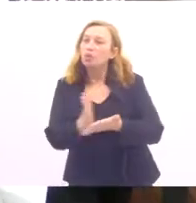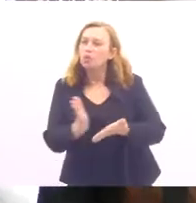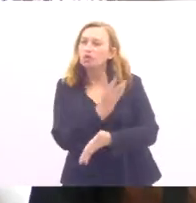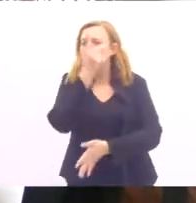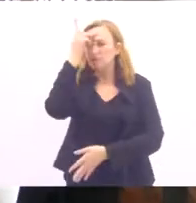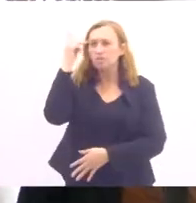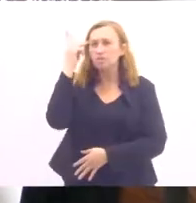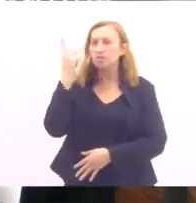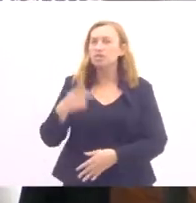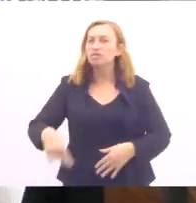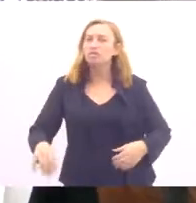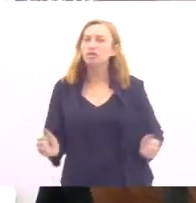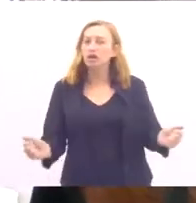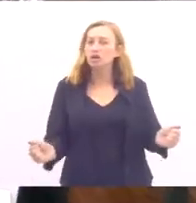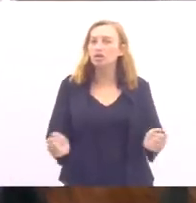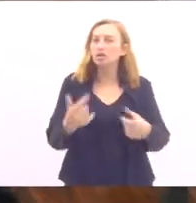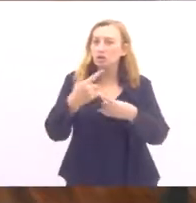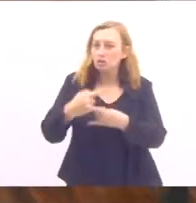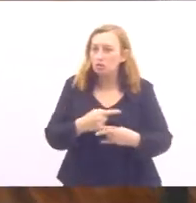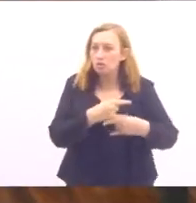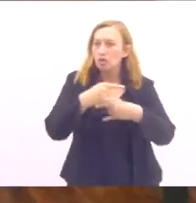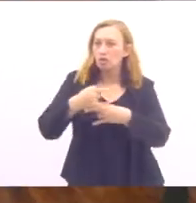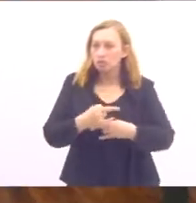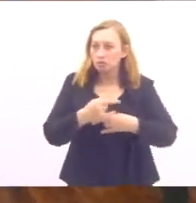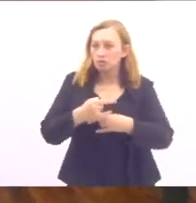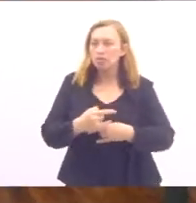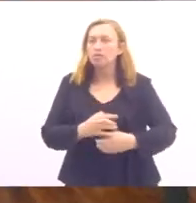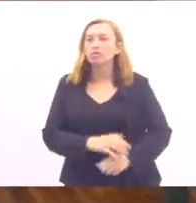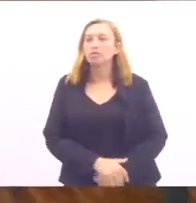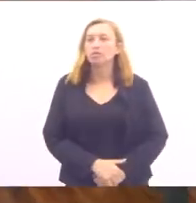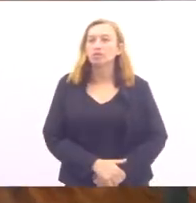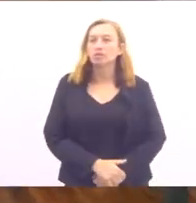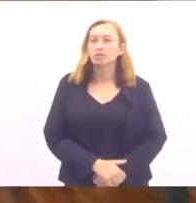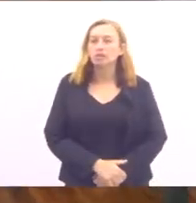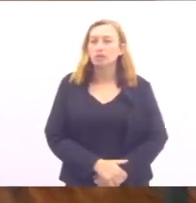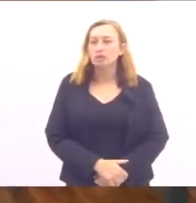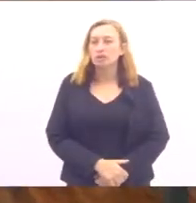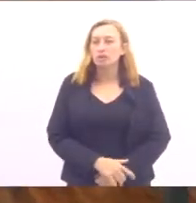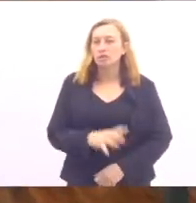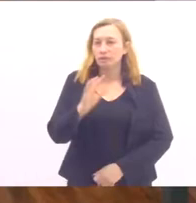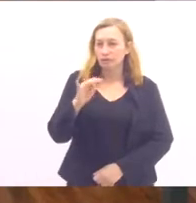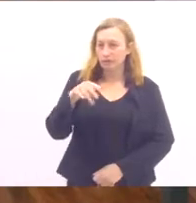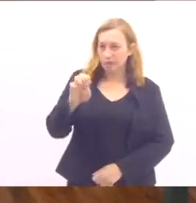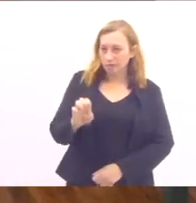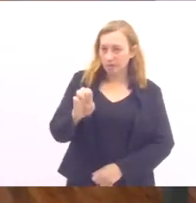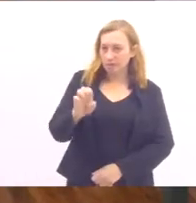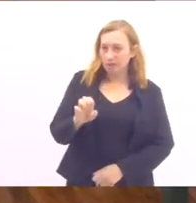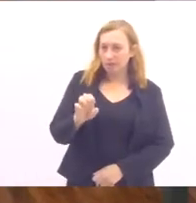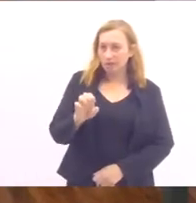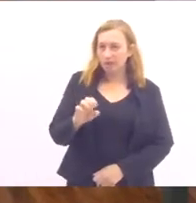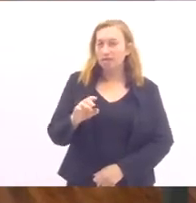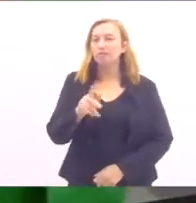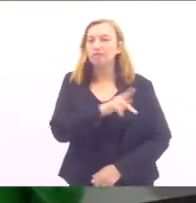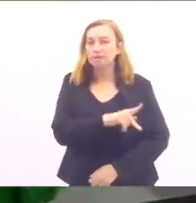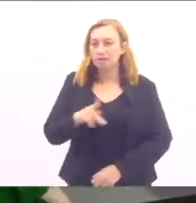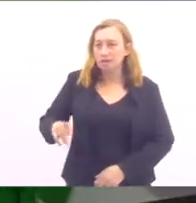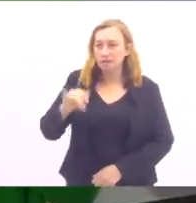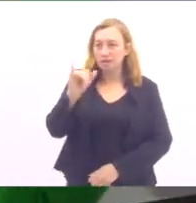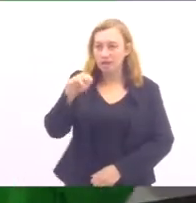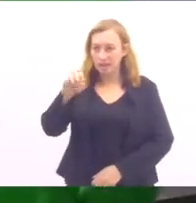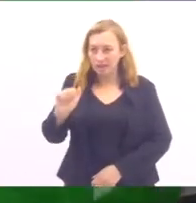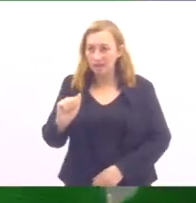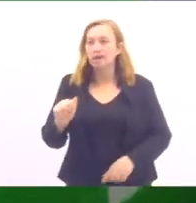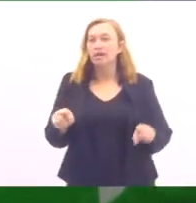vão participar pelo Zoom, inclusive o Felipe Campelo, presidente do INEA,